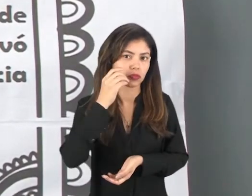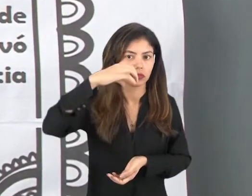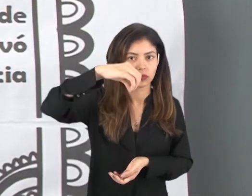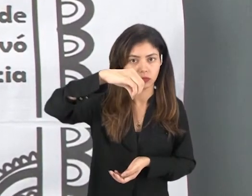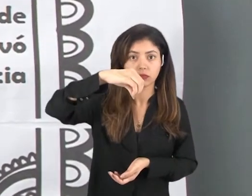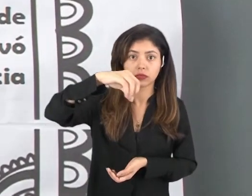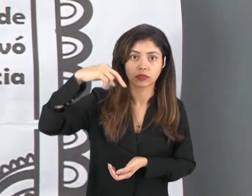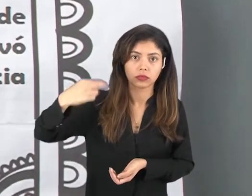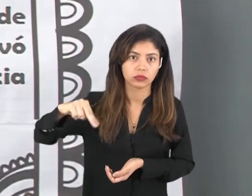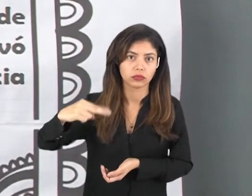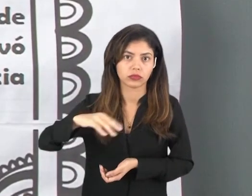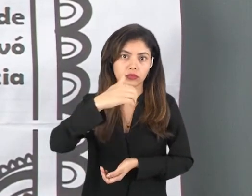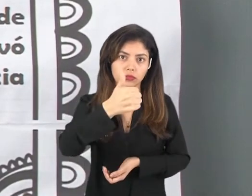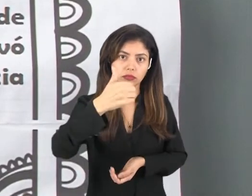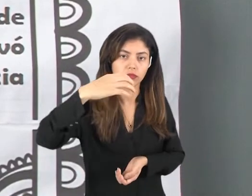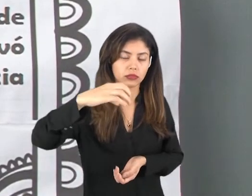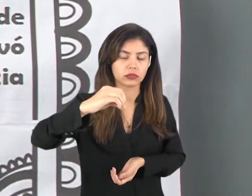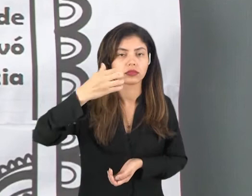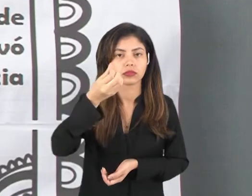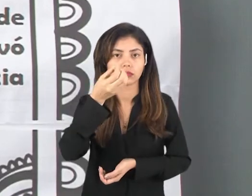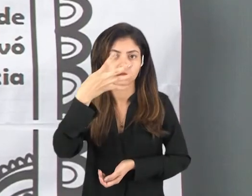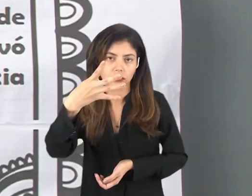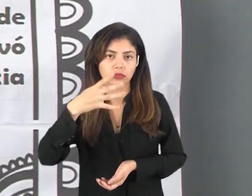9 de novembro de